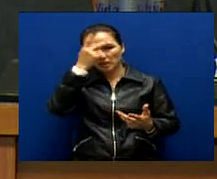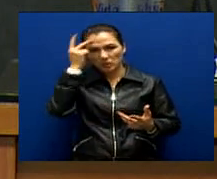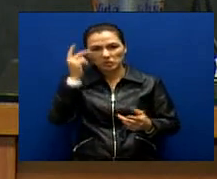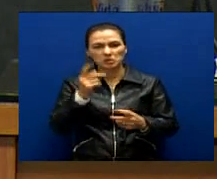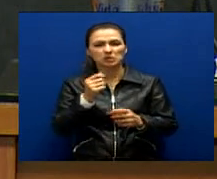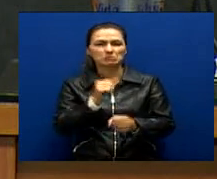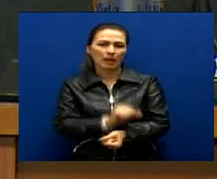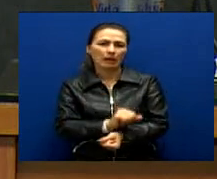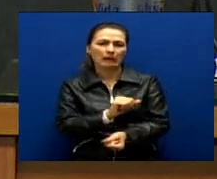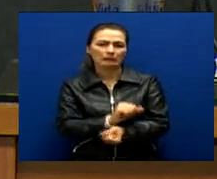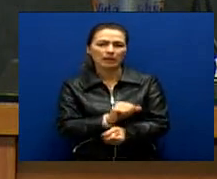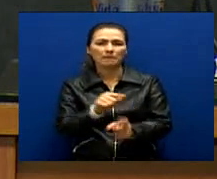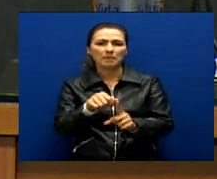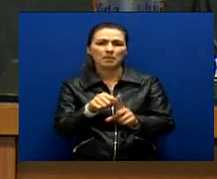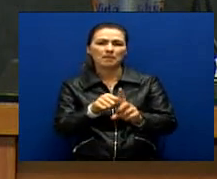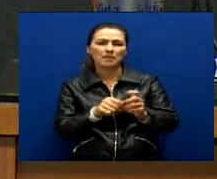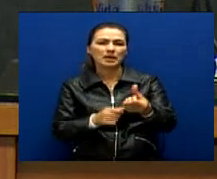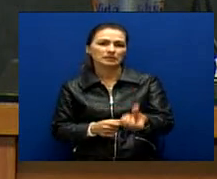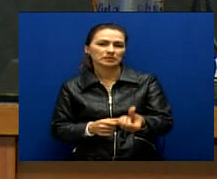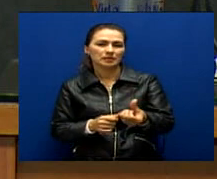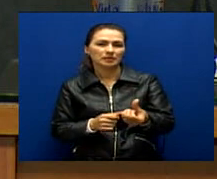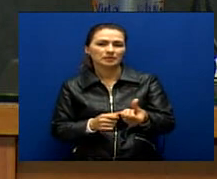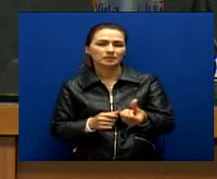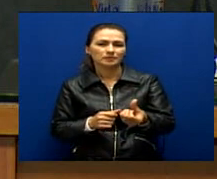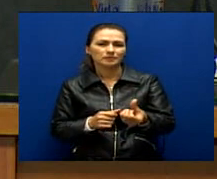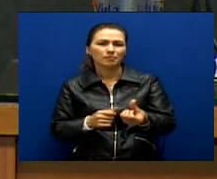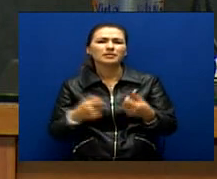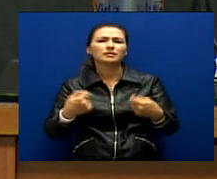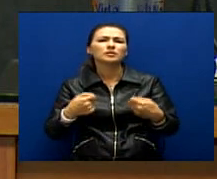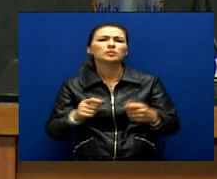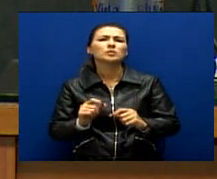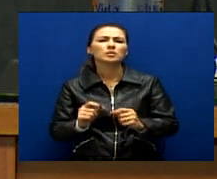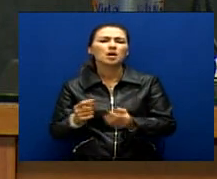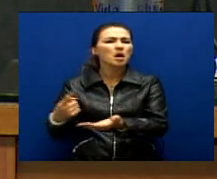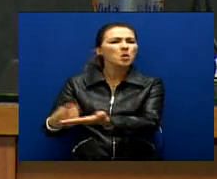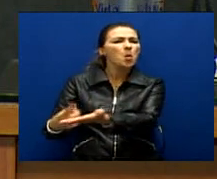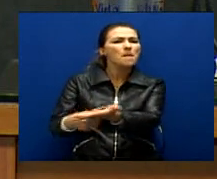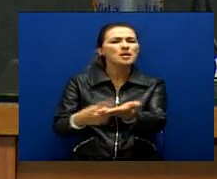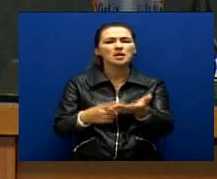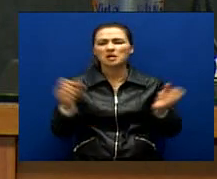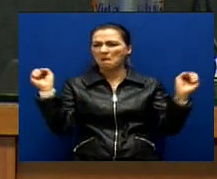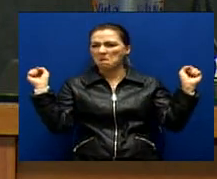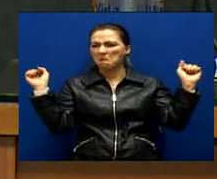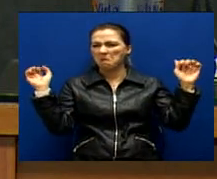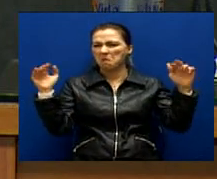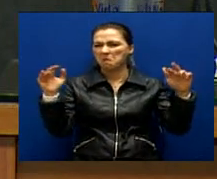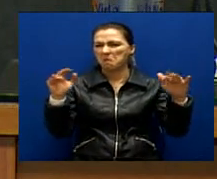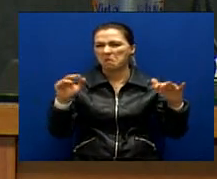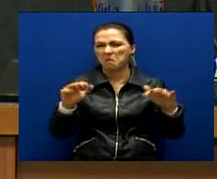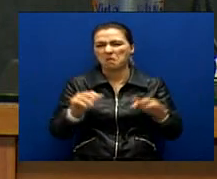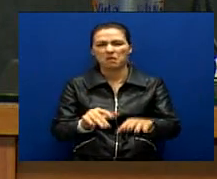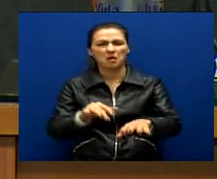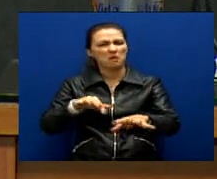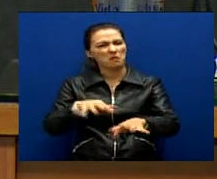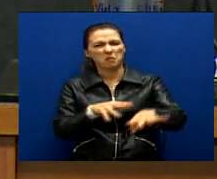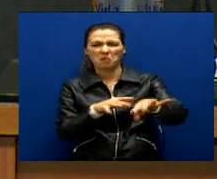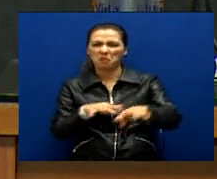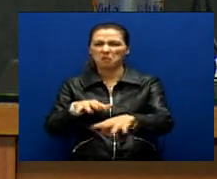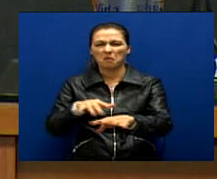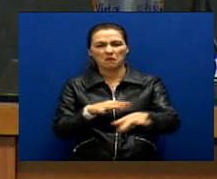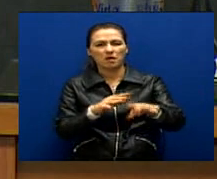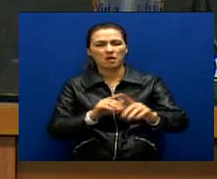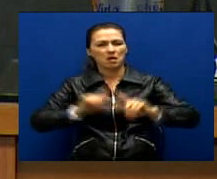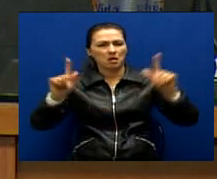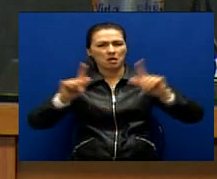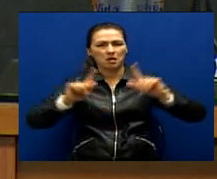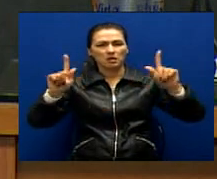metade no horário mais adequado vamos lutar esse pessoal tem um monte de gente que está na fila esperando passivamente em casa porque